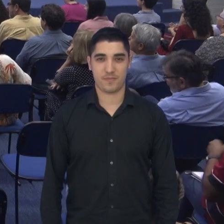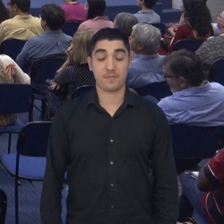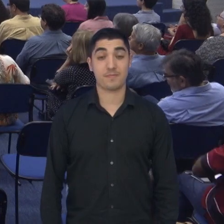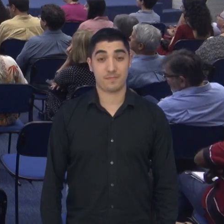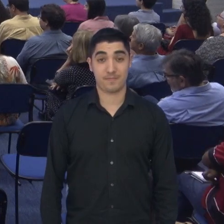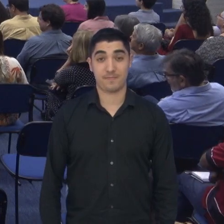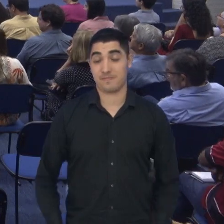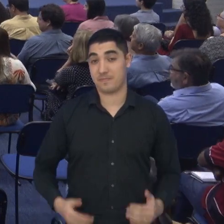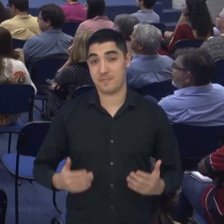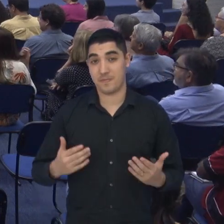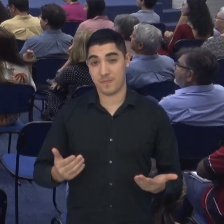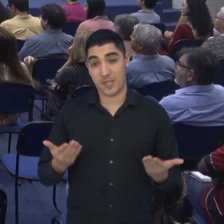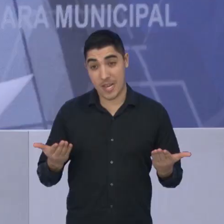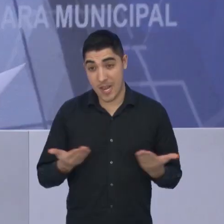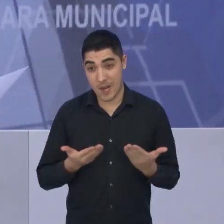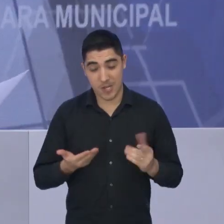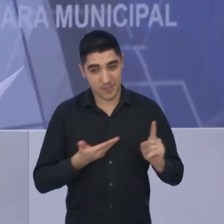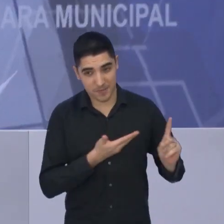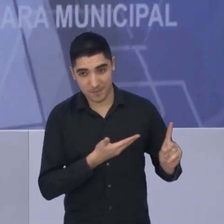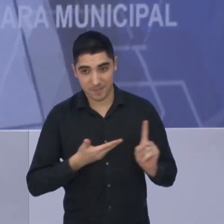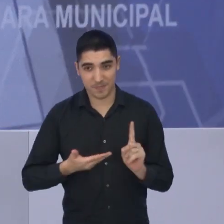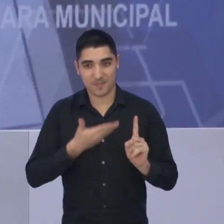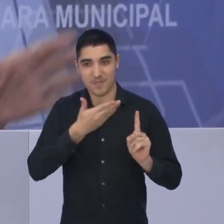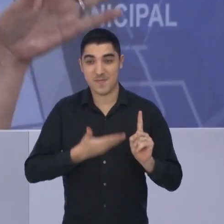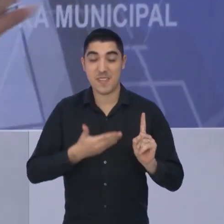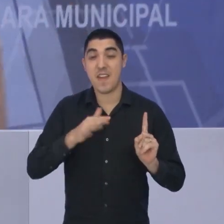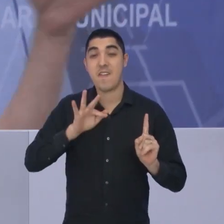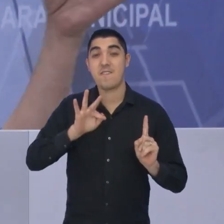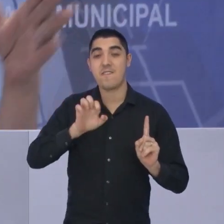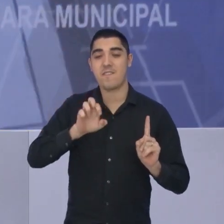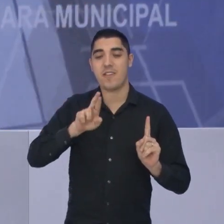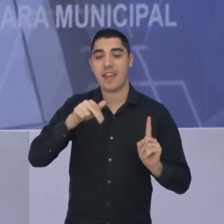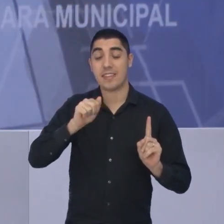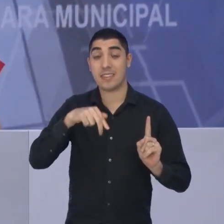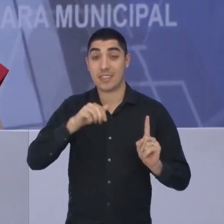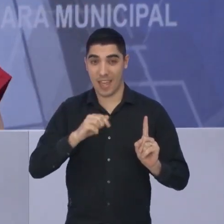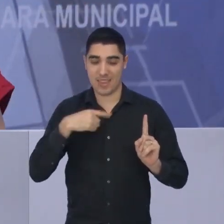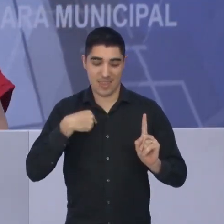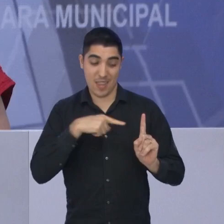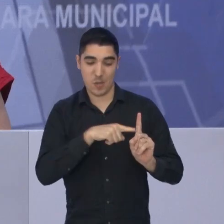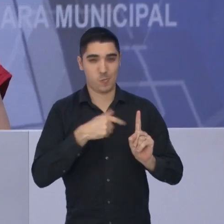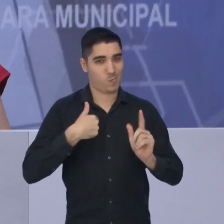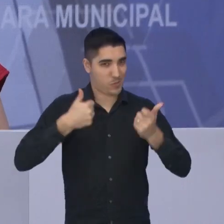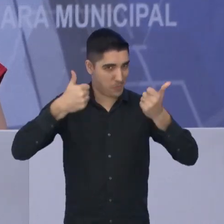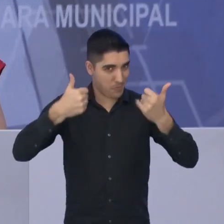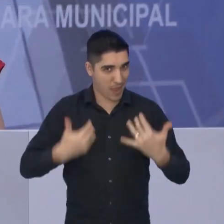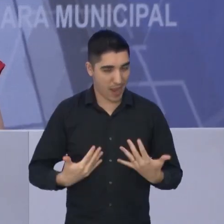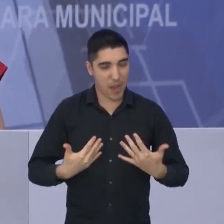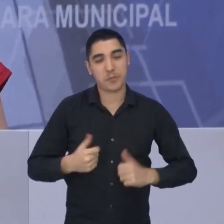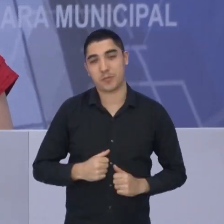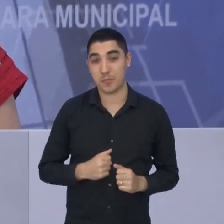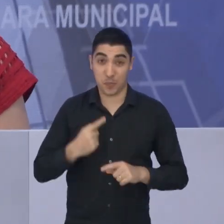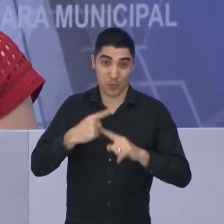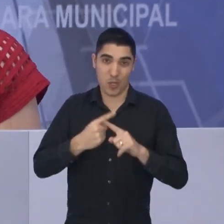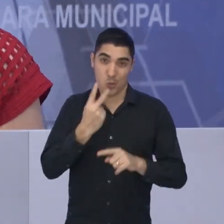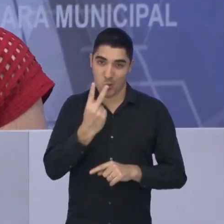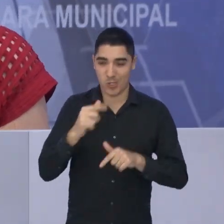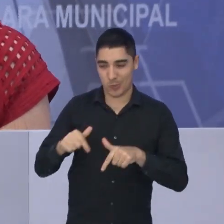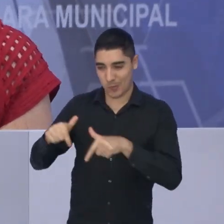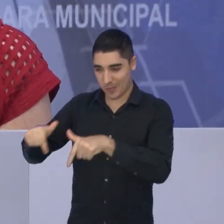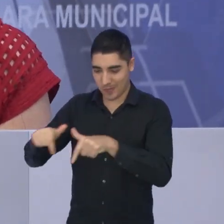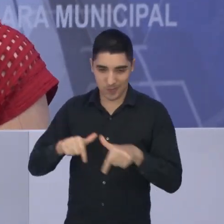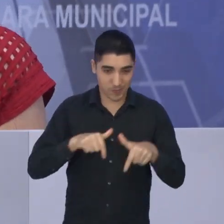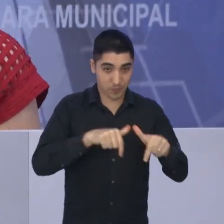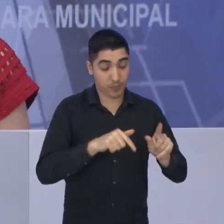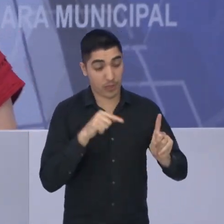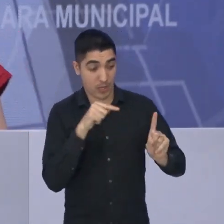Bom, vou agora falar da Fernanda, né? Nós juntamos os 2 títulos, né? Fernanda Soares nasceu